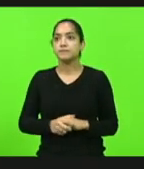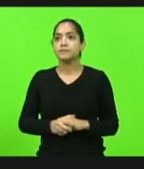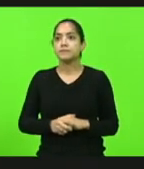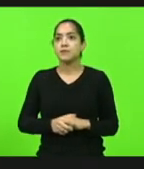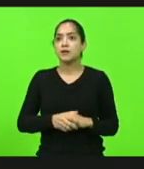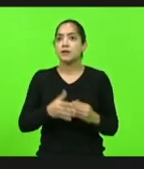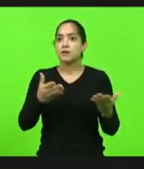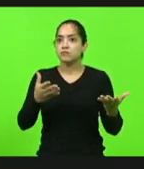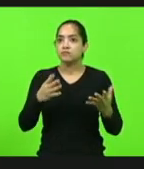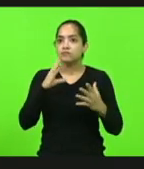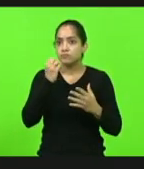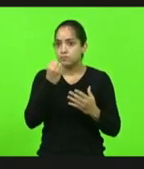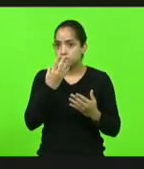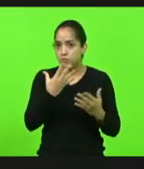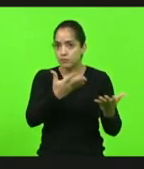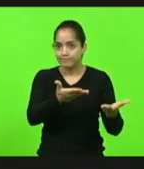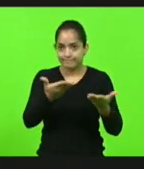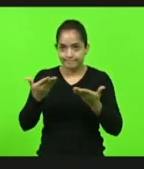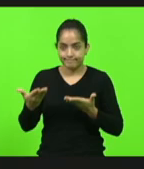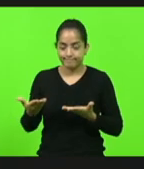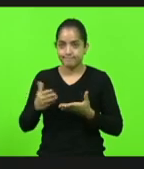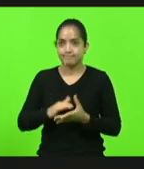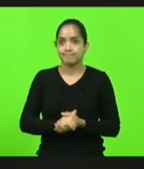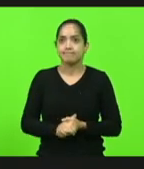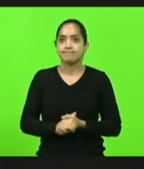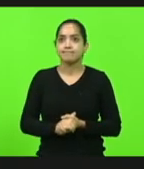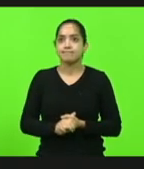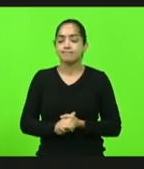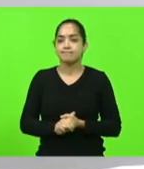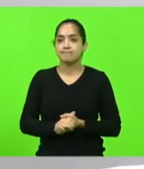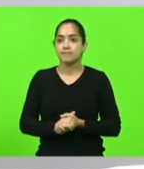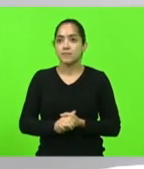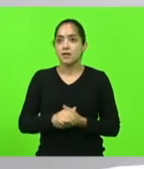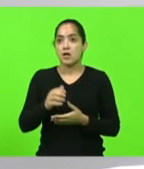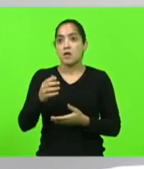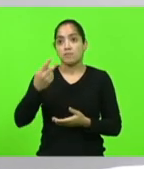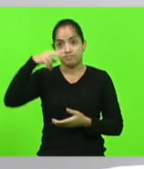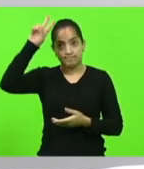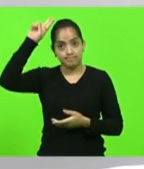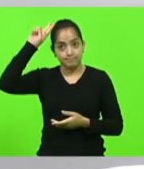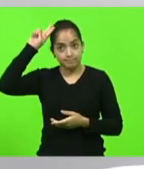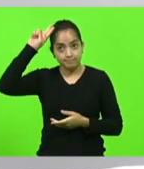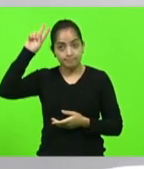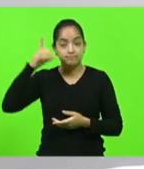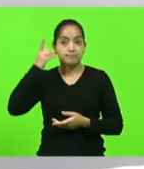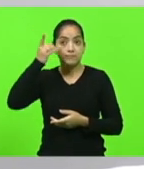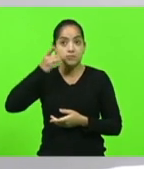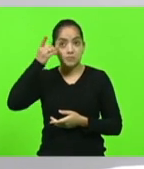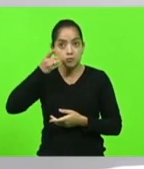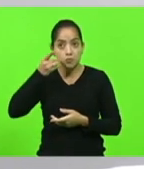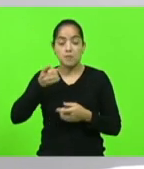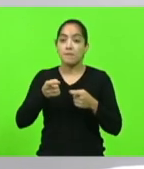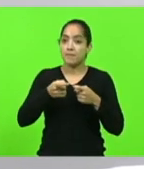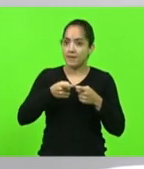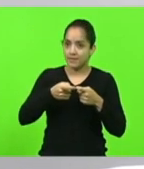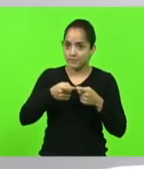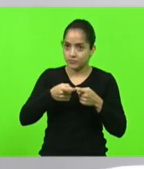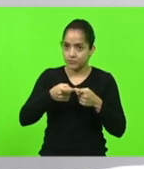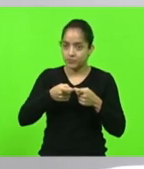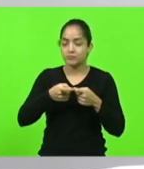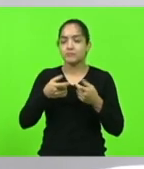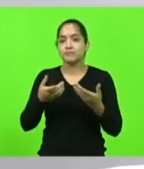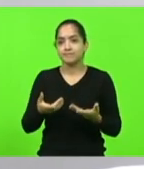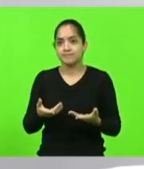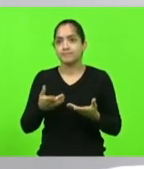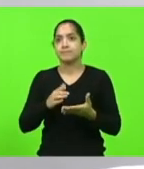sejam todos muito bem-vindos Olá meu nome é Vicente caropreso sou médico Deputado